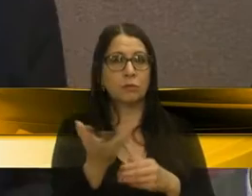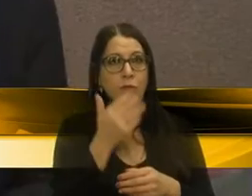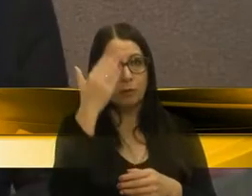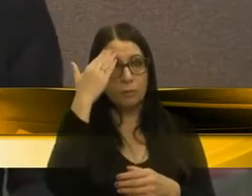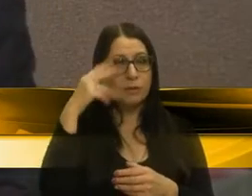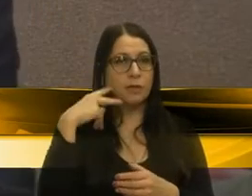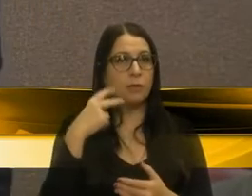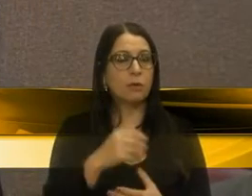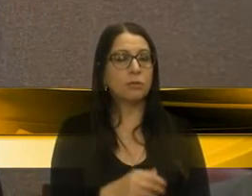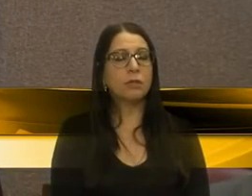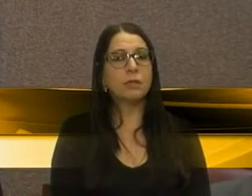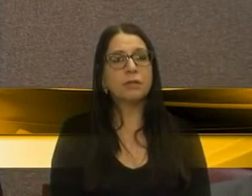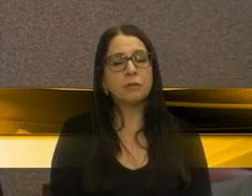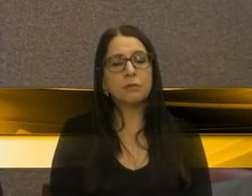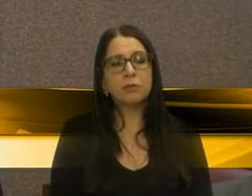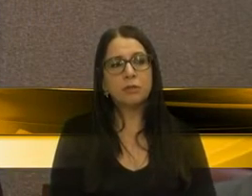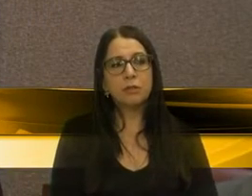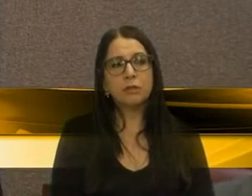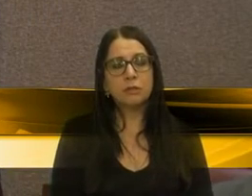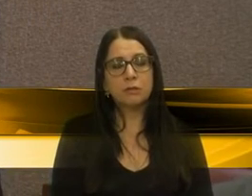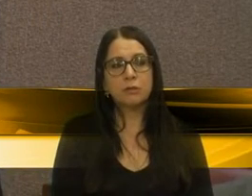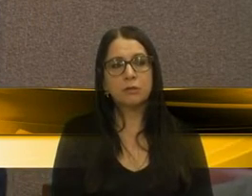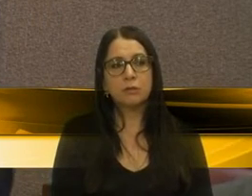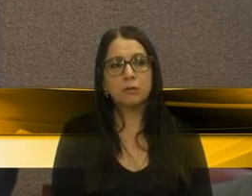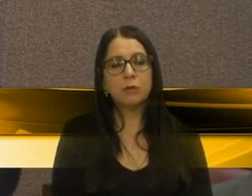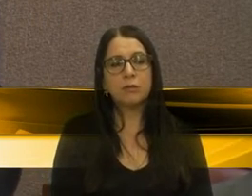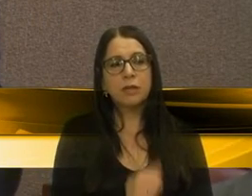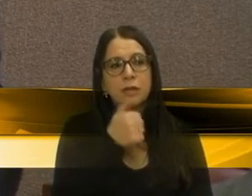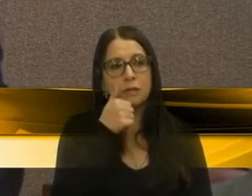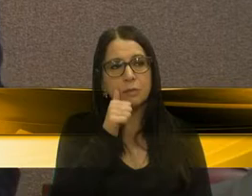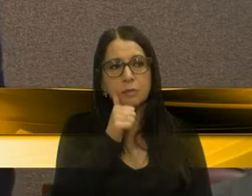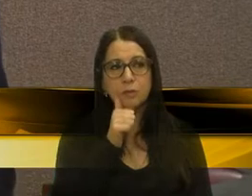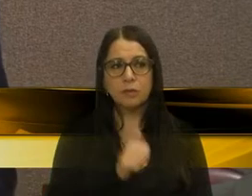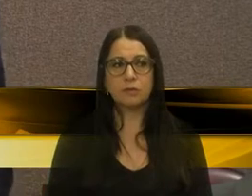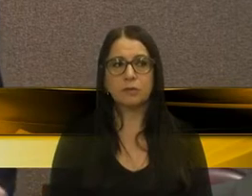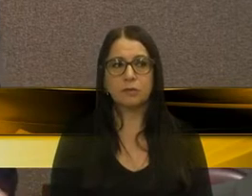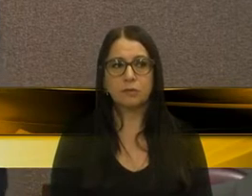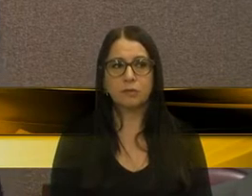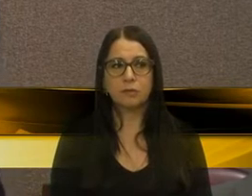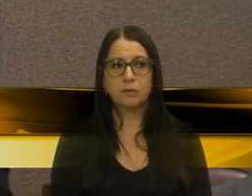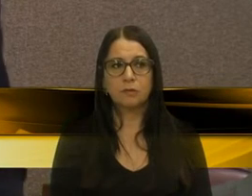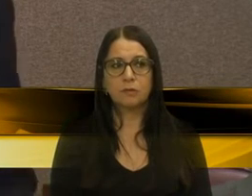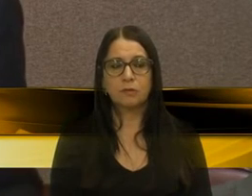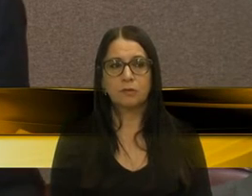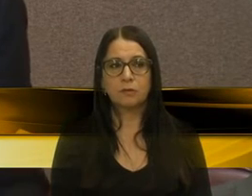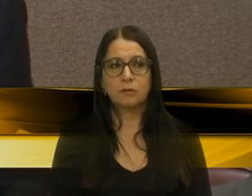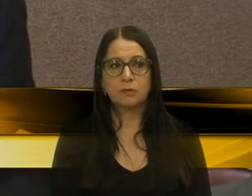vereador. Obrigado, vereadora Paula. Alguém mais podia falar? Não.